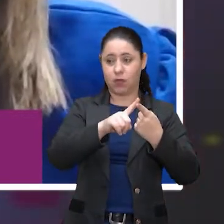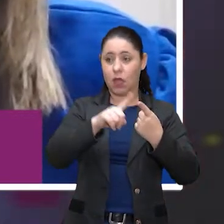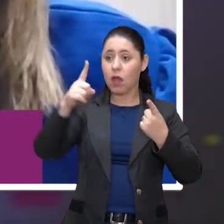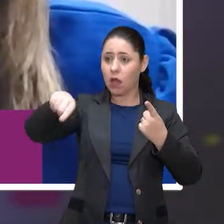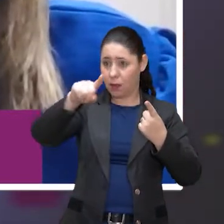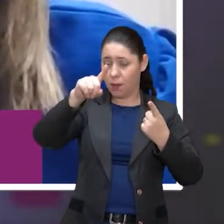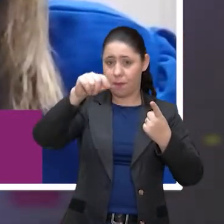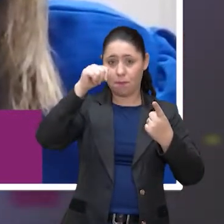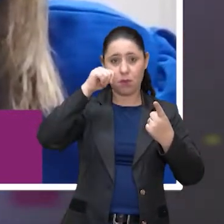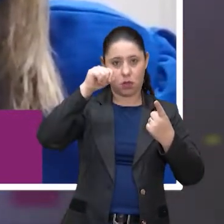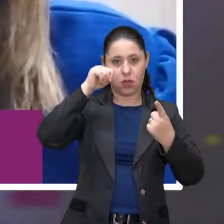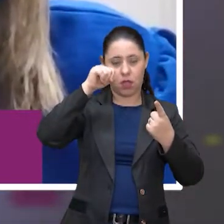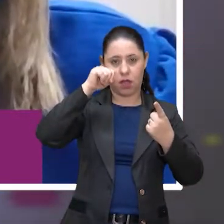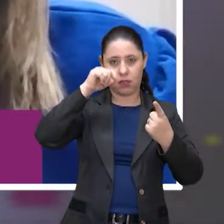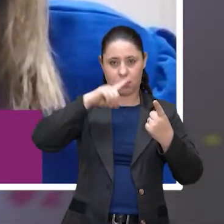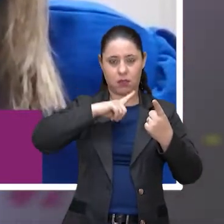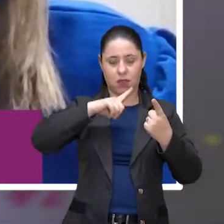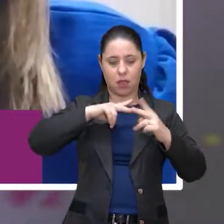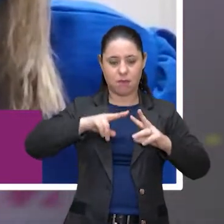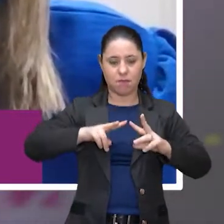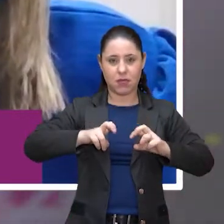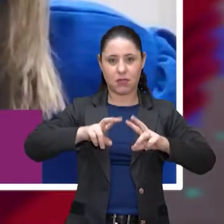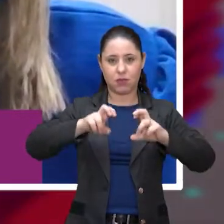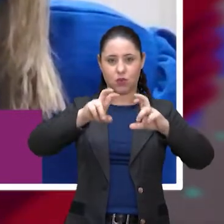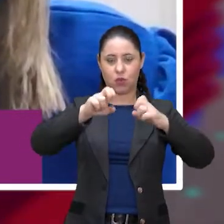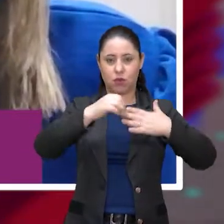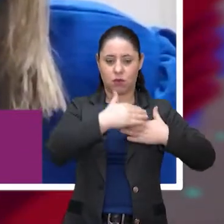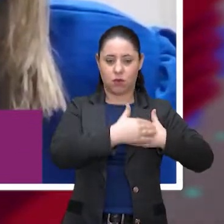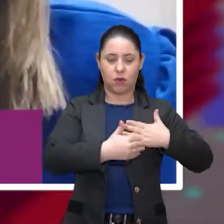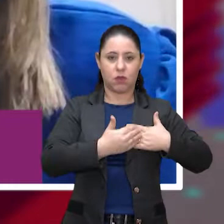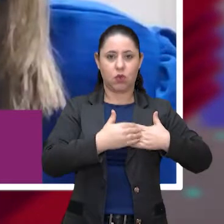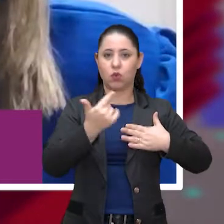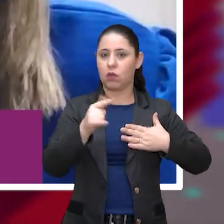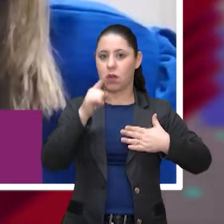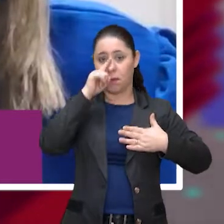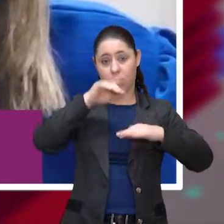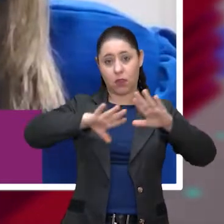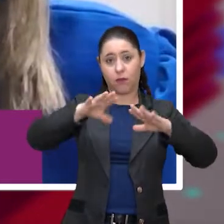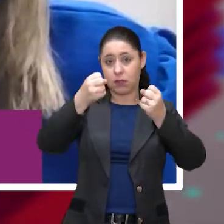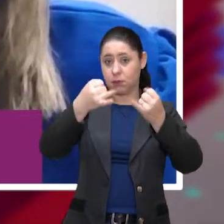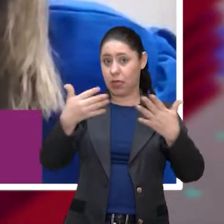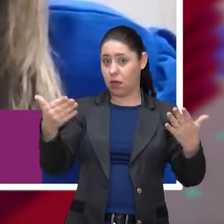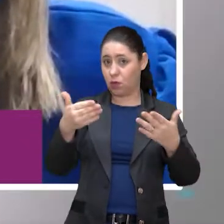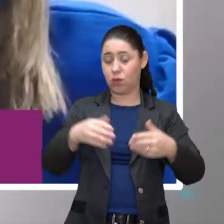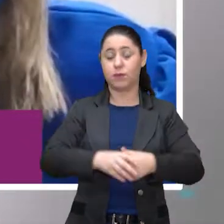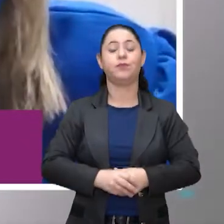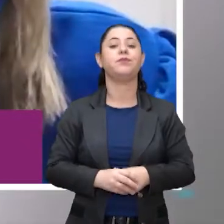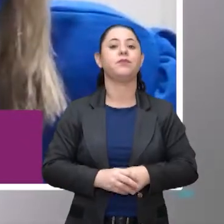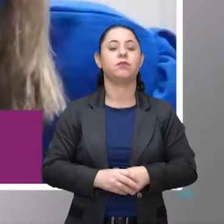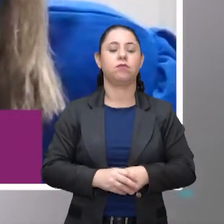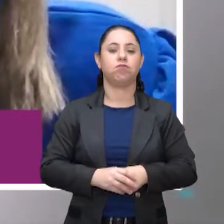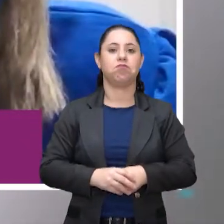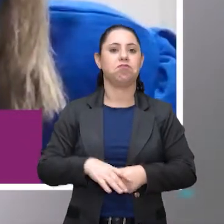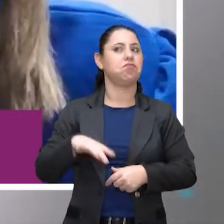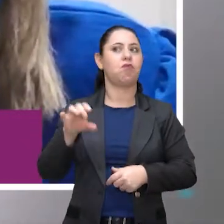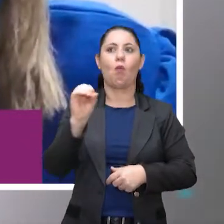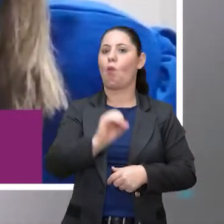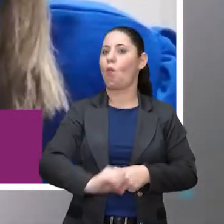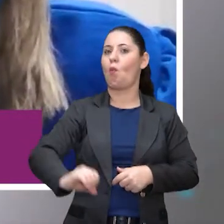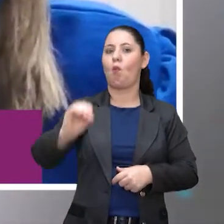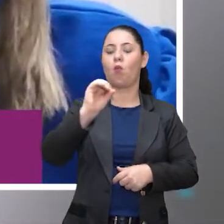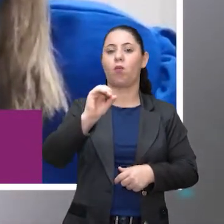maioria das mulheres, a maioria das que tem câncer de mama, não tem nenhum fator de risco que eu vou comentar agora.